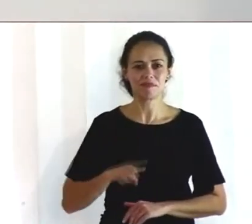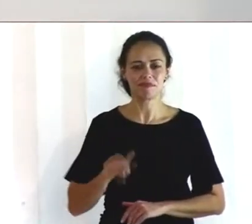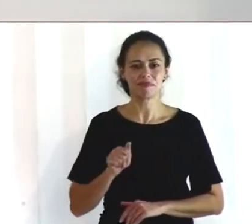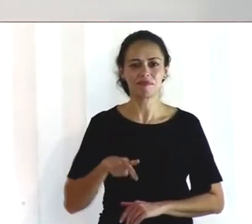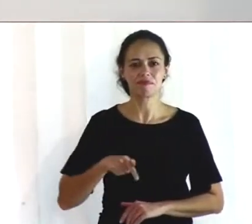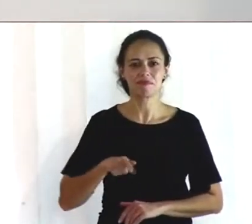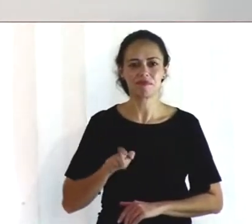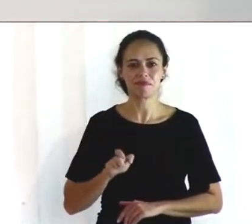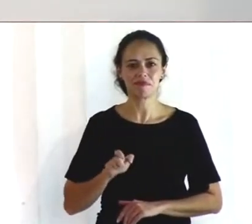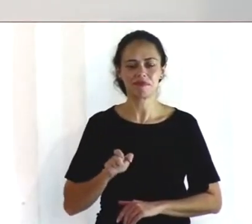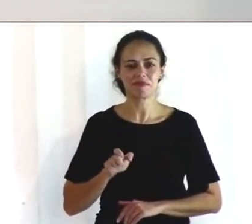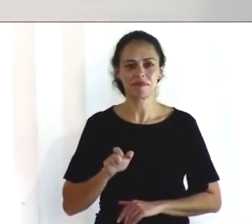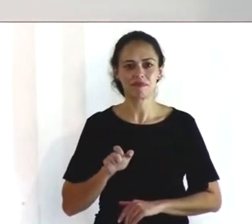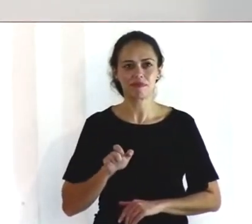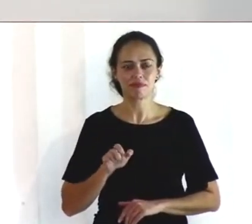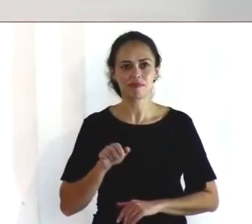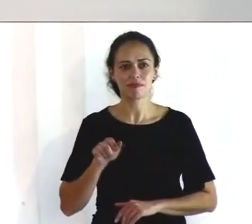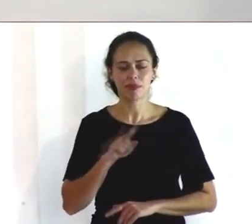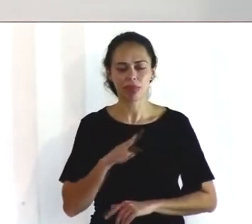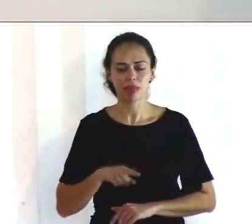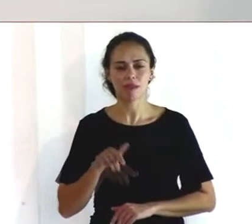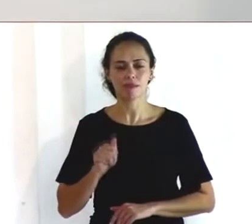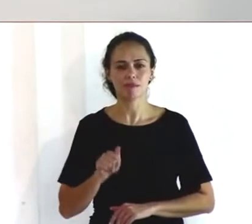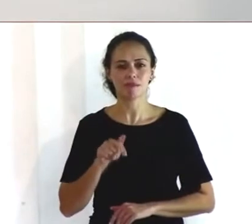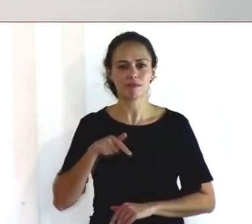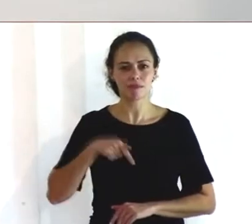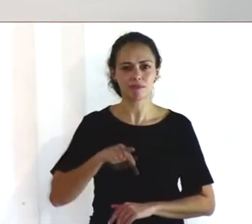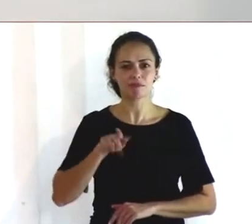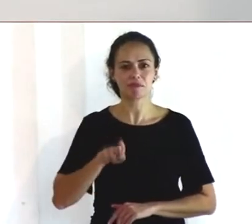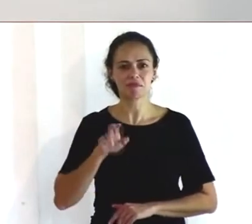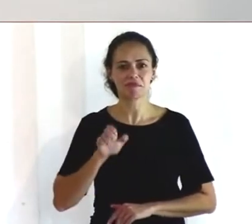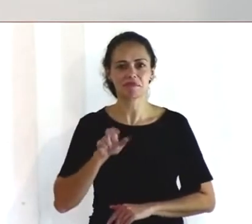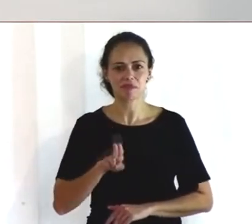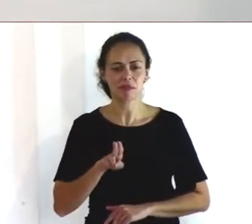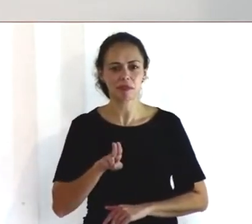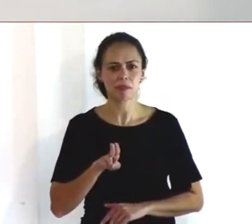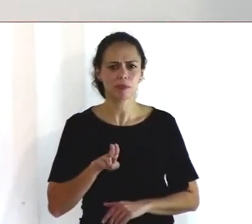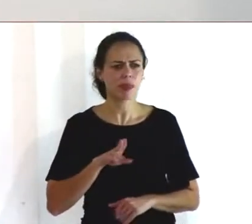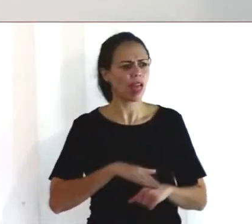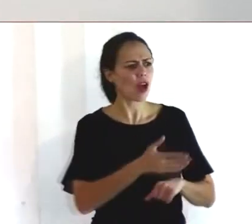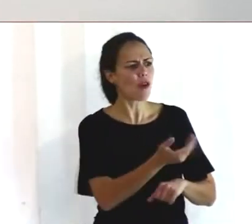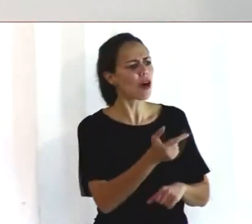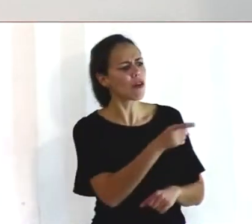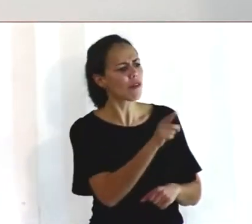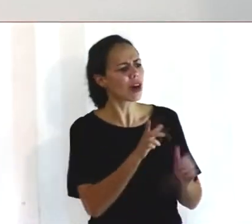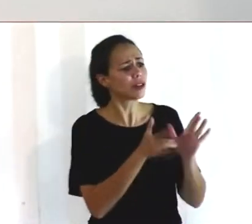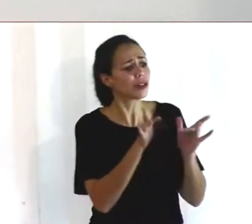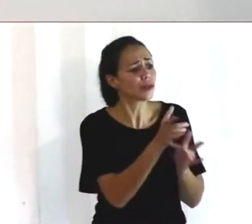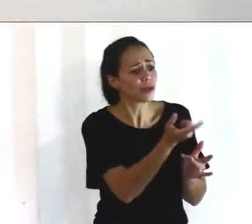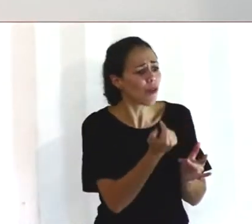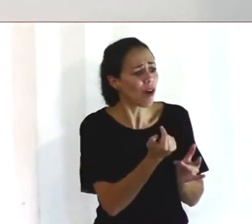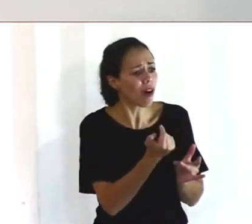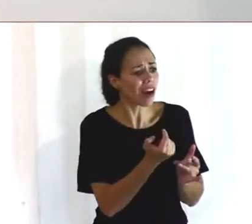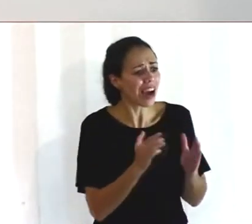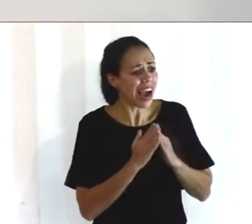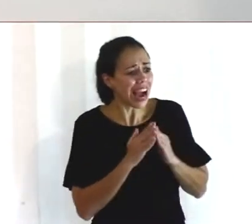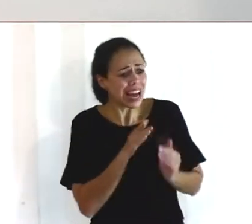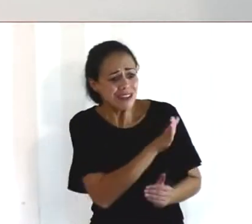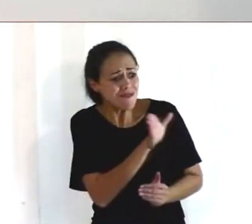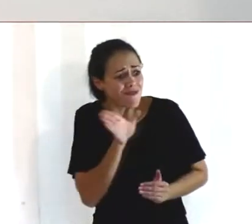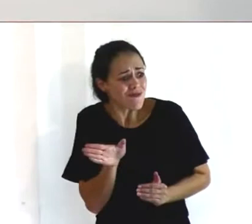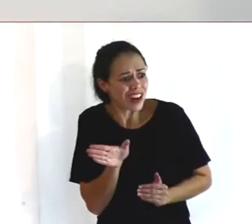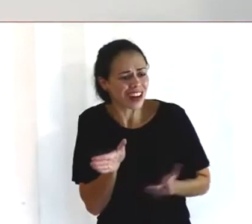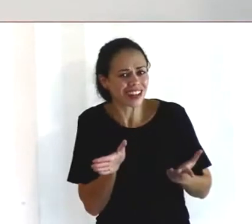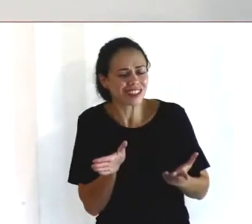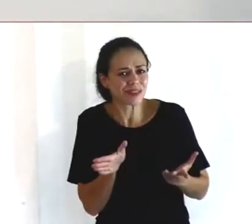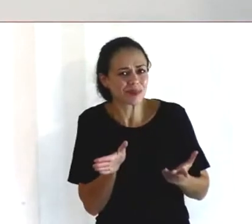não tinha nenhuma enfermidade física, mas quando Jesus chega à sua casa e fala com ele sobre as coisas do céu, à noite, ele